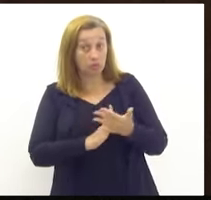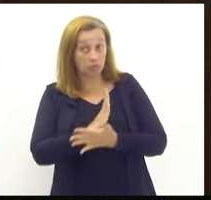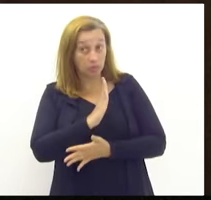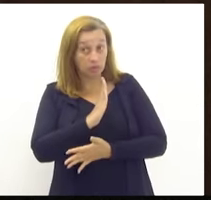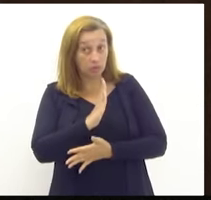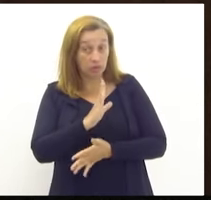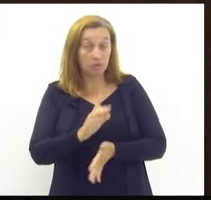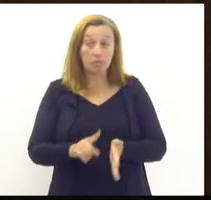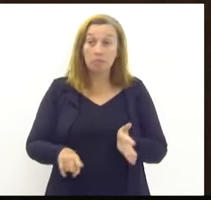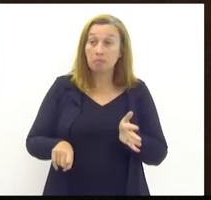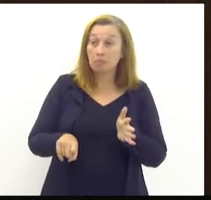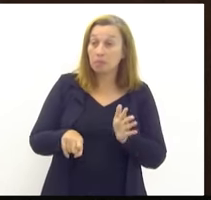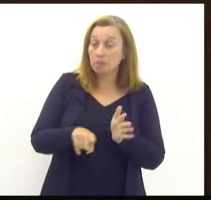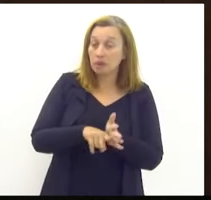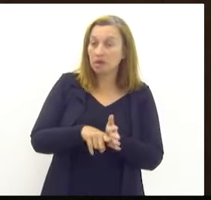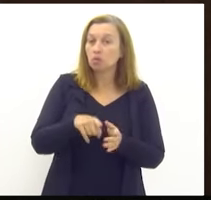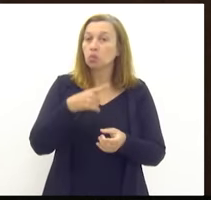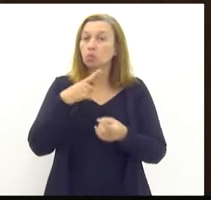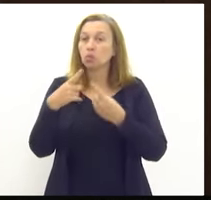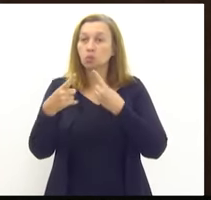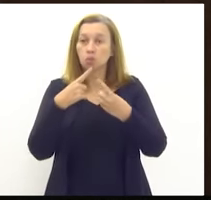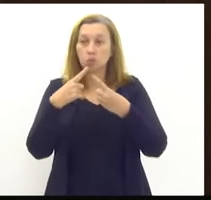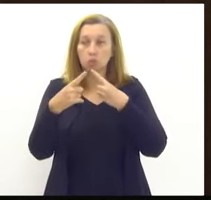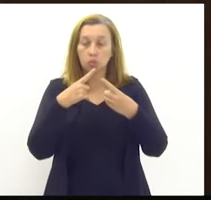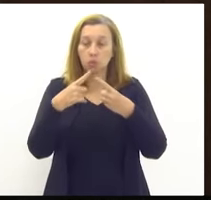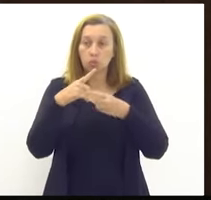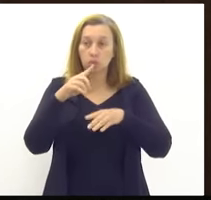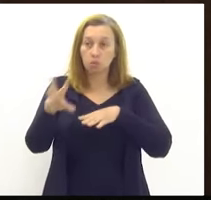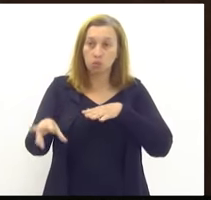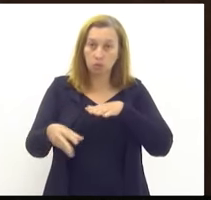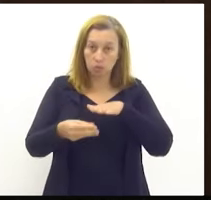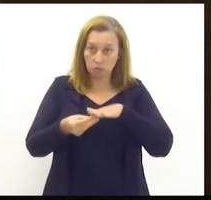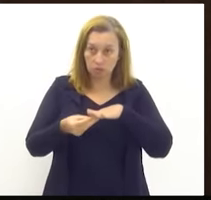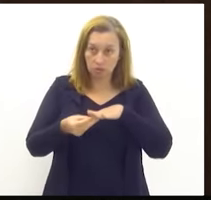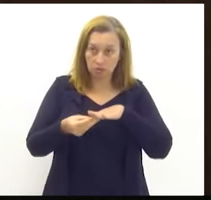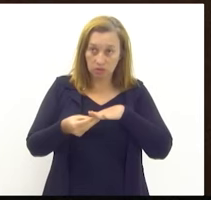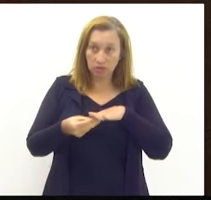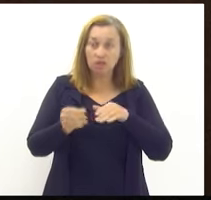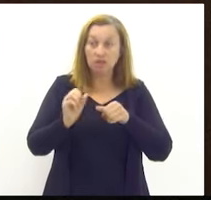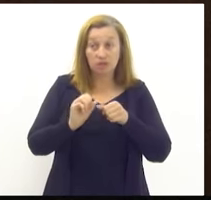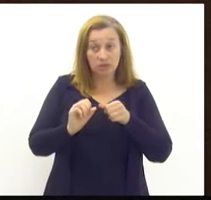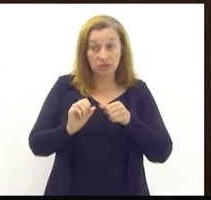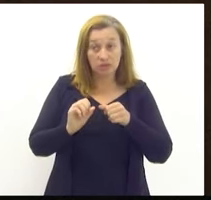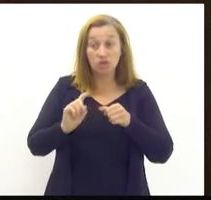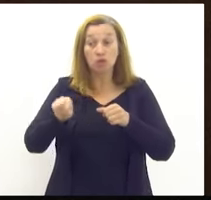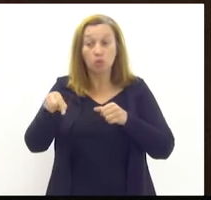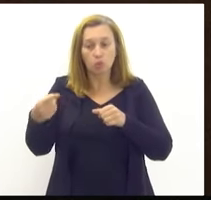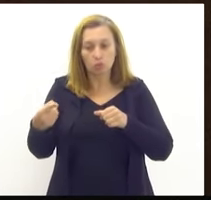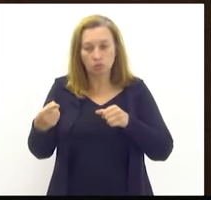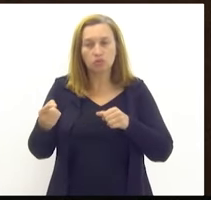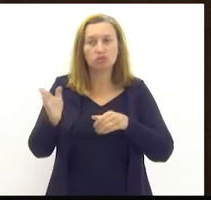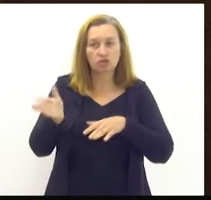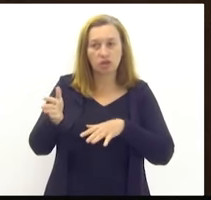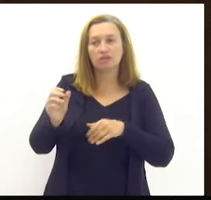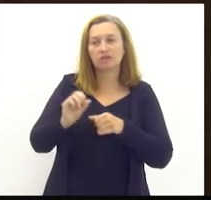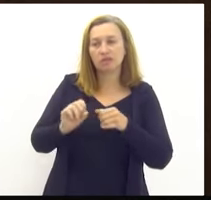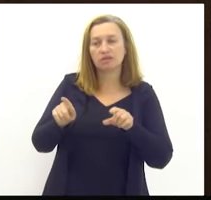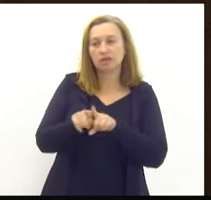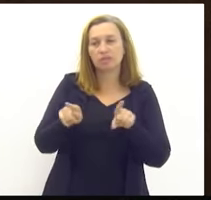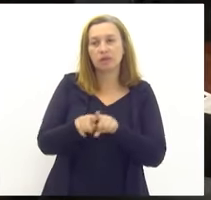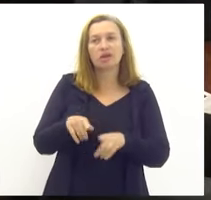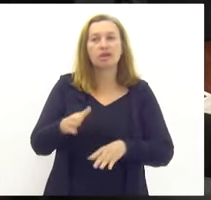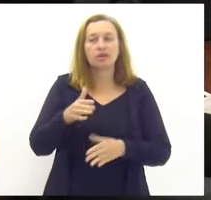a menos das discussões as emendas que fizemos e outros também fizeram então parecer